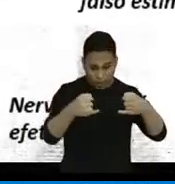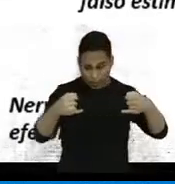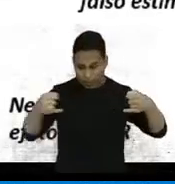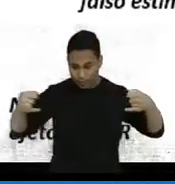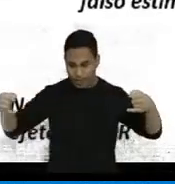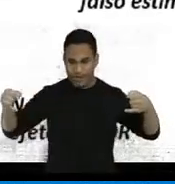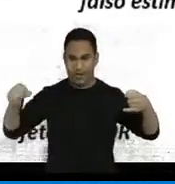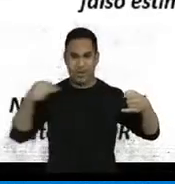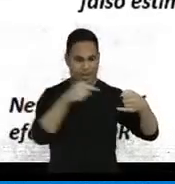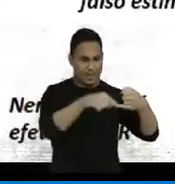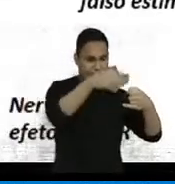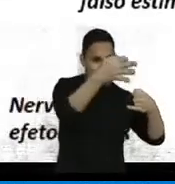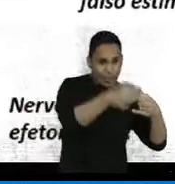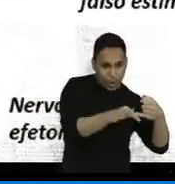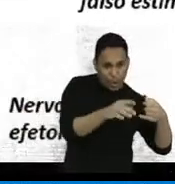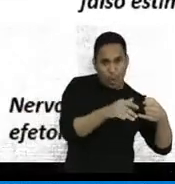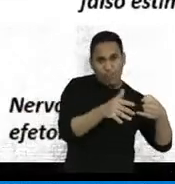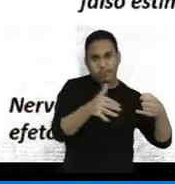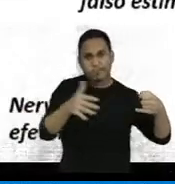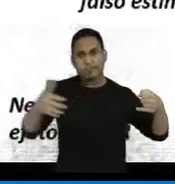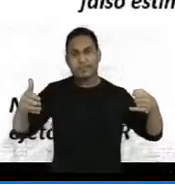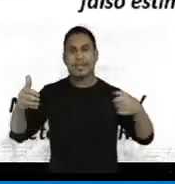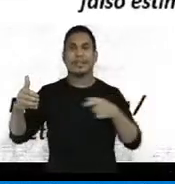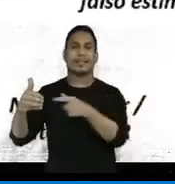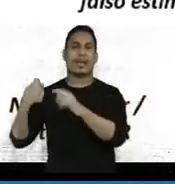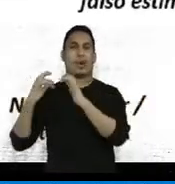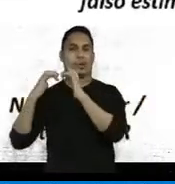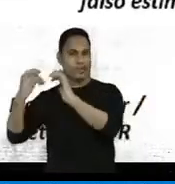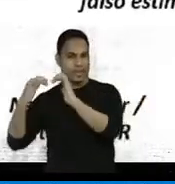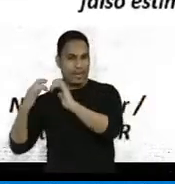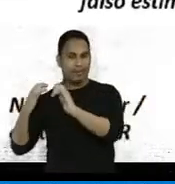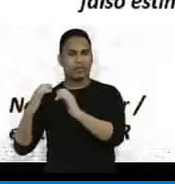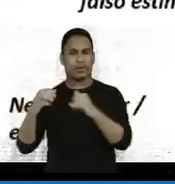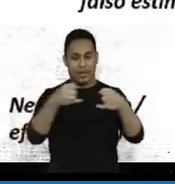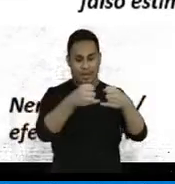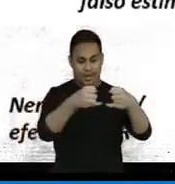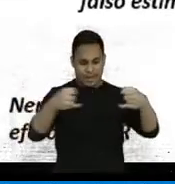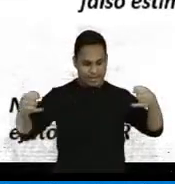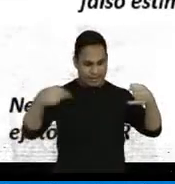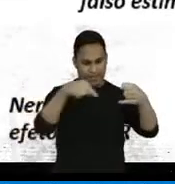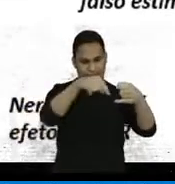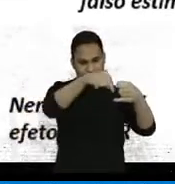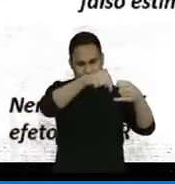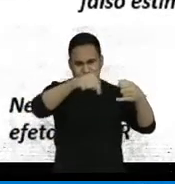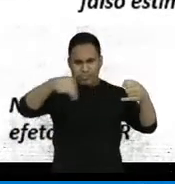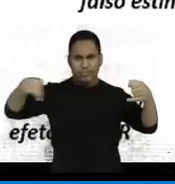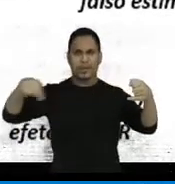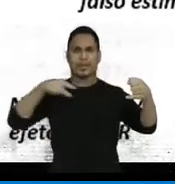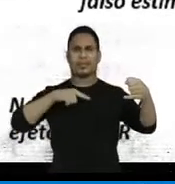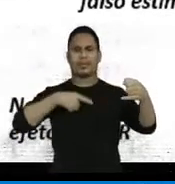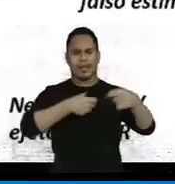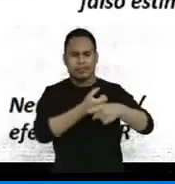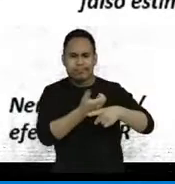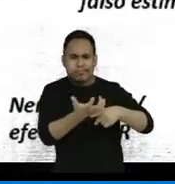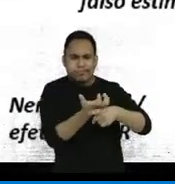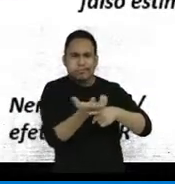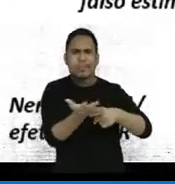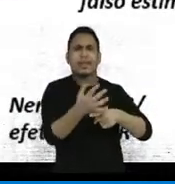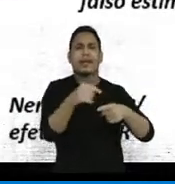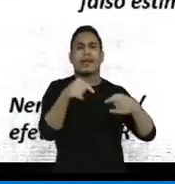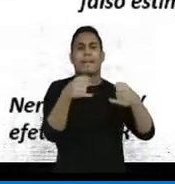esse fio passam determinadas substâncias. E essas substâncias são a glutamato, GABA,